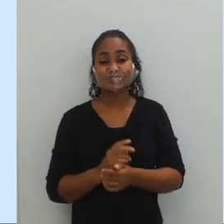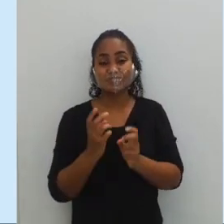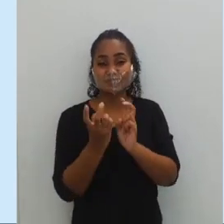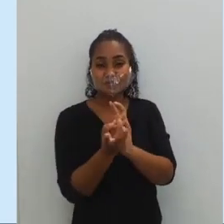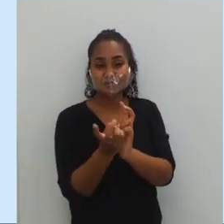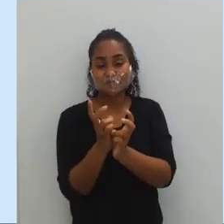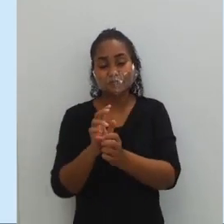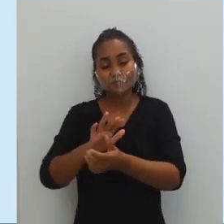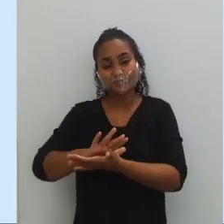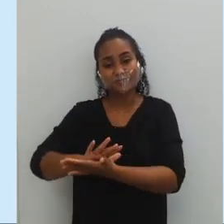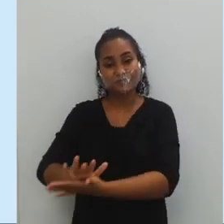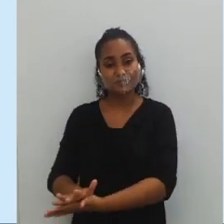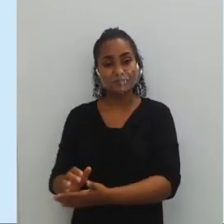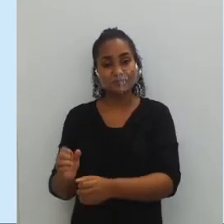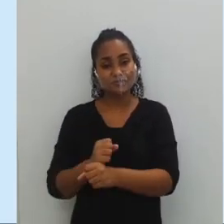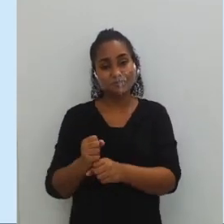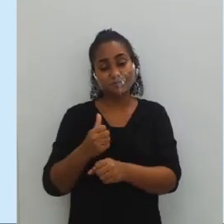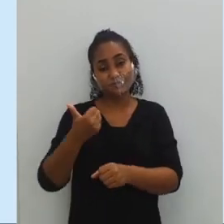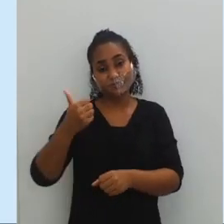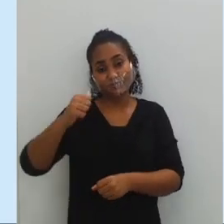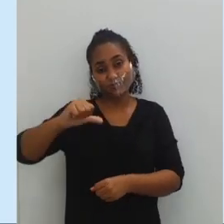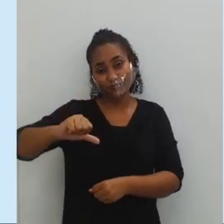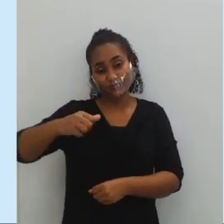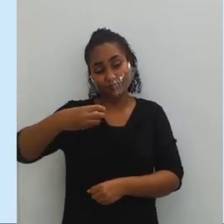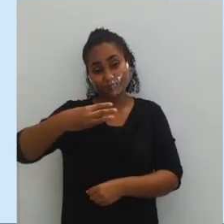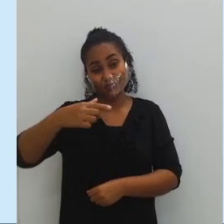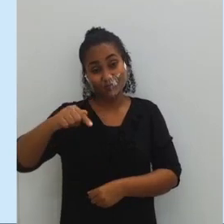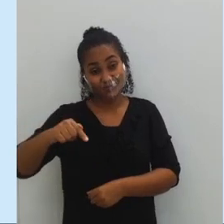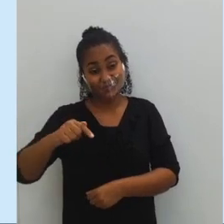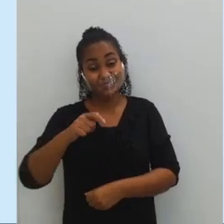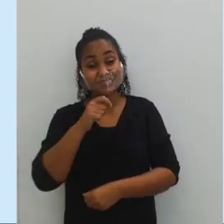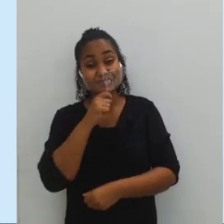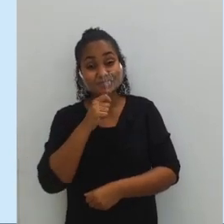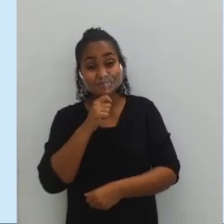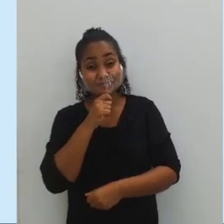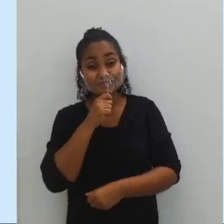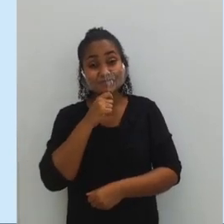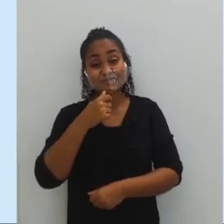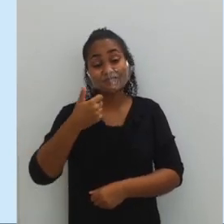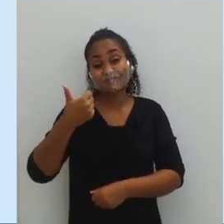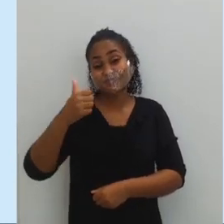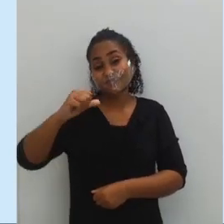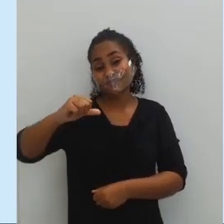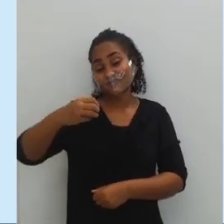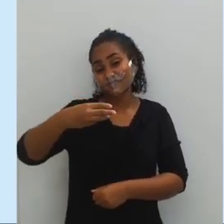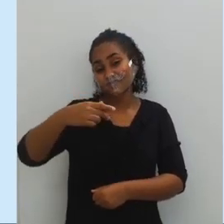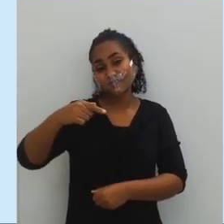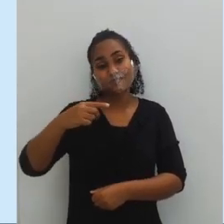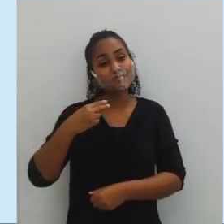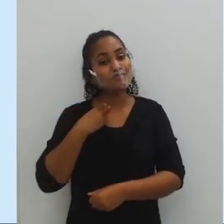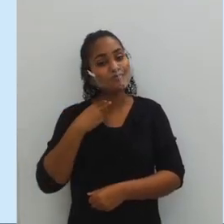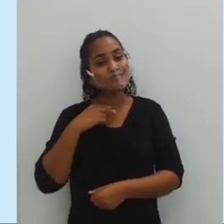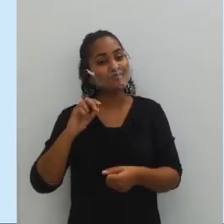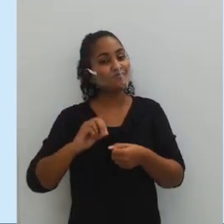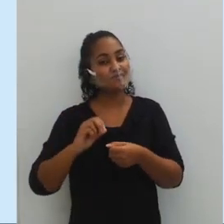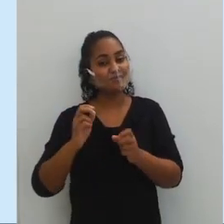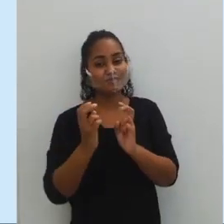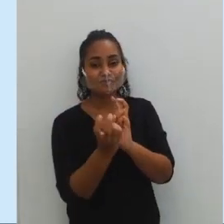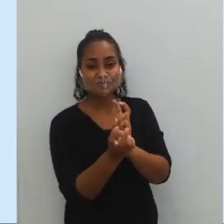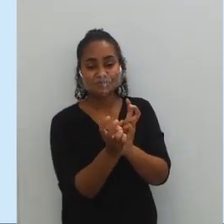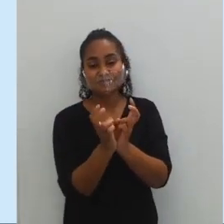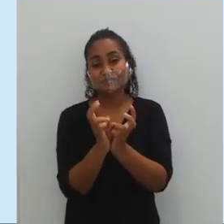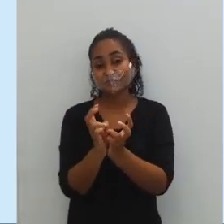falou que a capoeira foi descriminalizada em 1937. Porém, ainda em 1937, mulheres não poderiam praticar